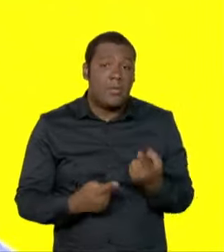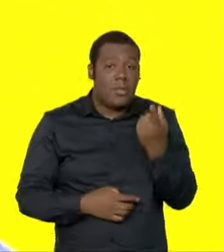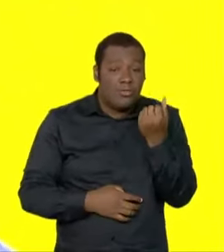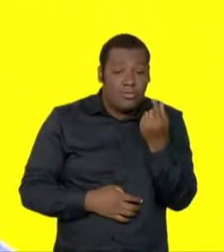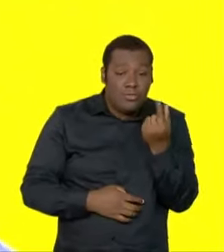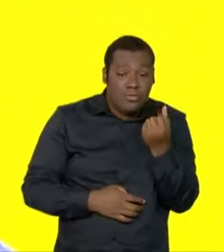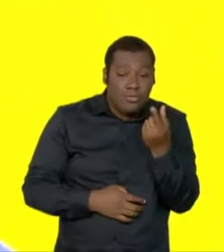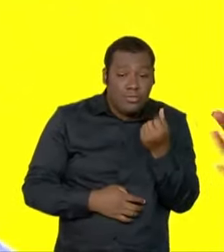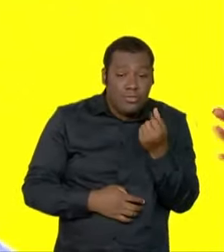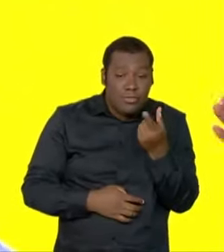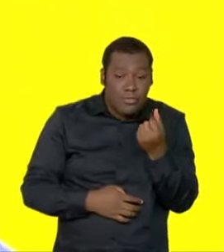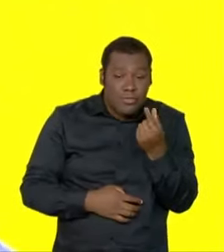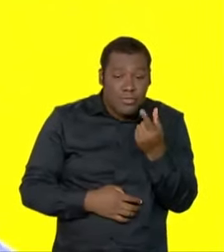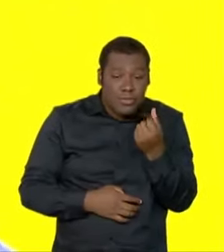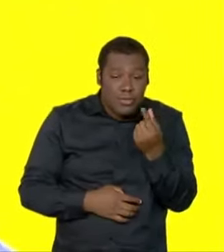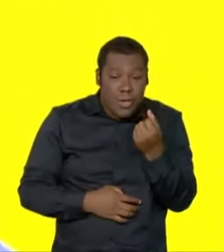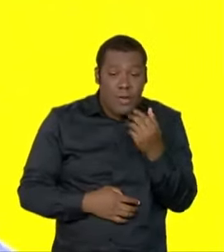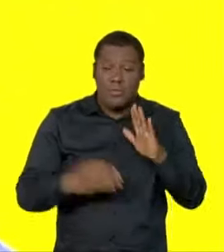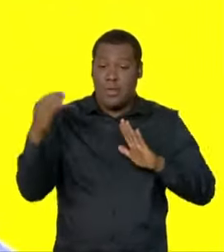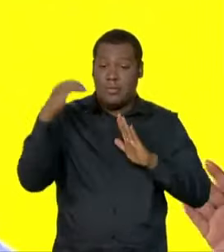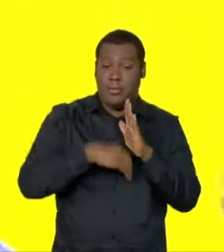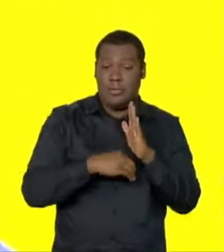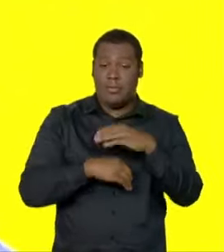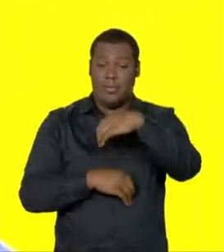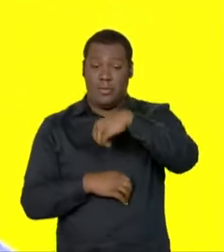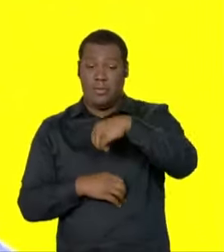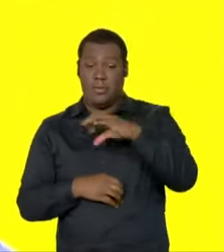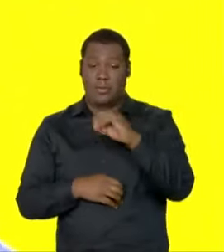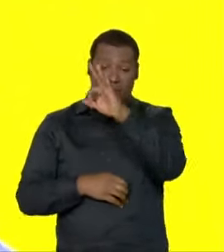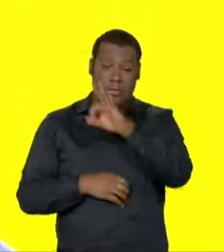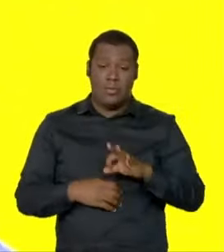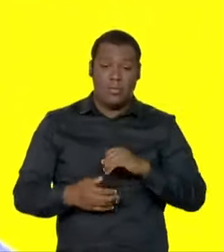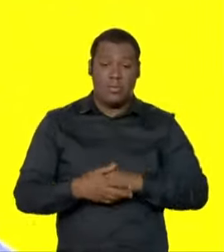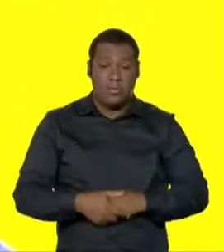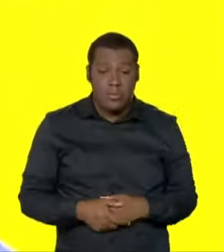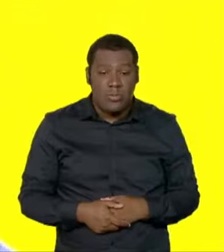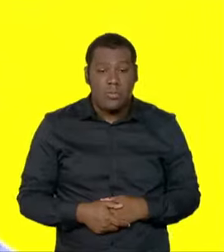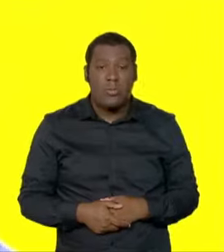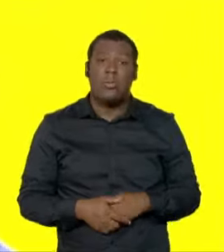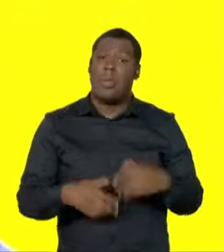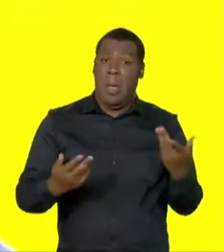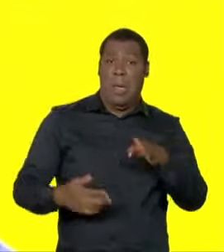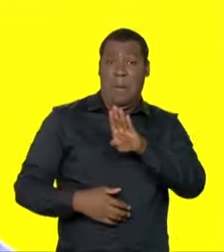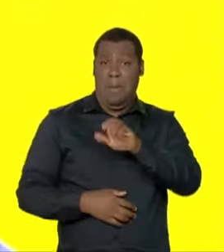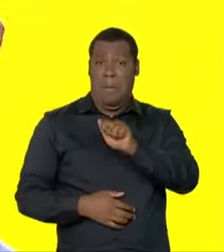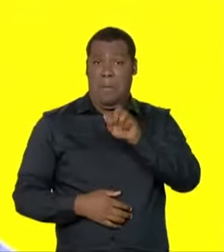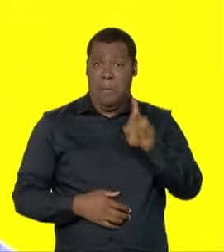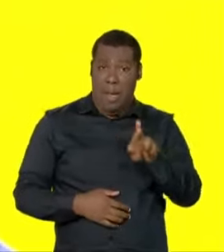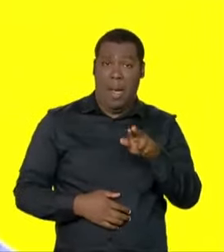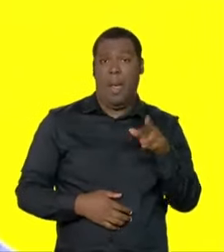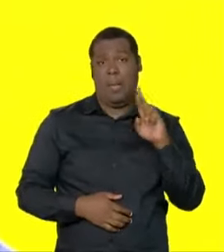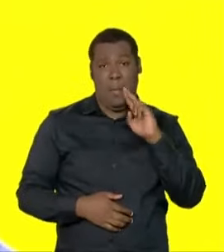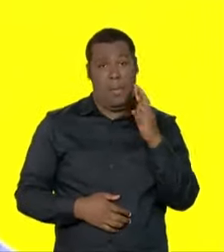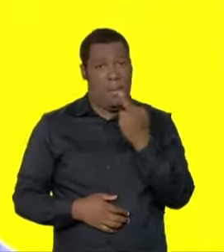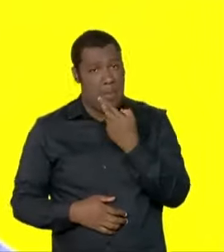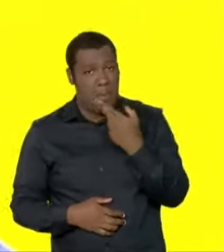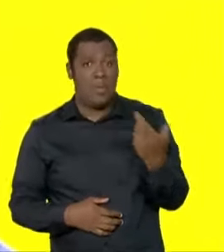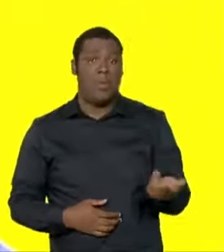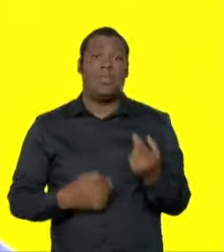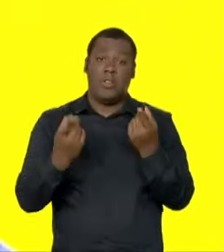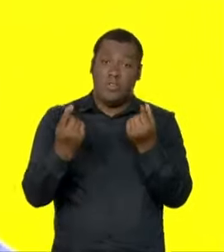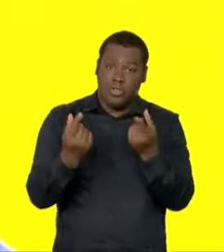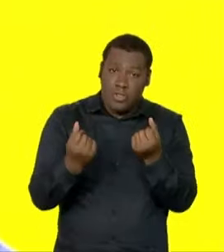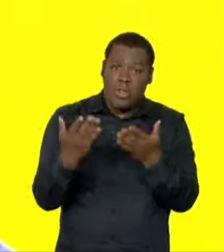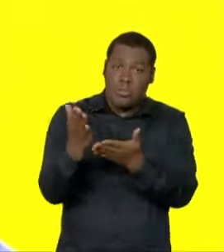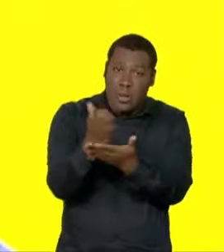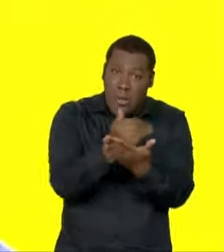o que mais ou menos lucra, por exemplo, um bar ou um restaurante, 8, 10%, quando ele é muito bem administrado. Então, se a